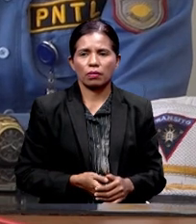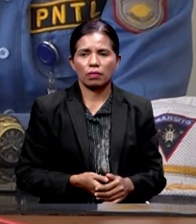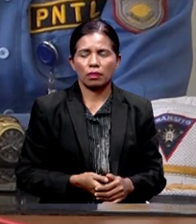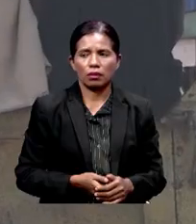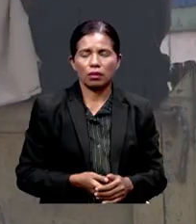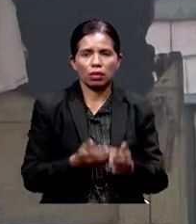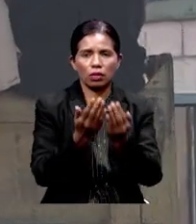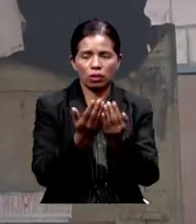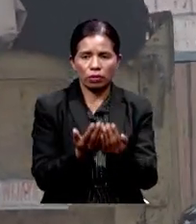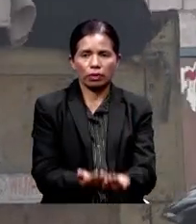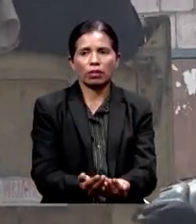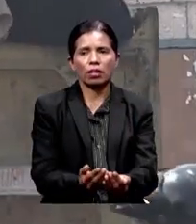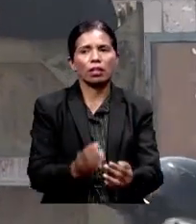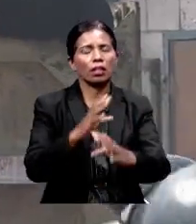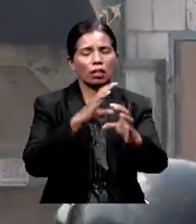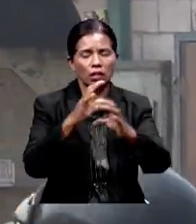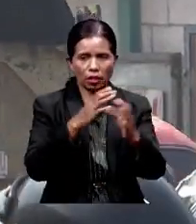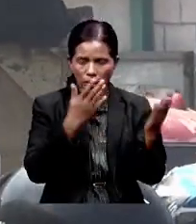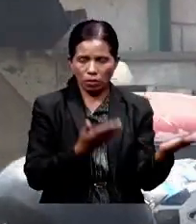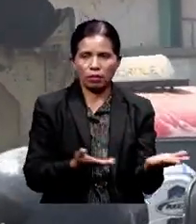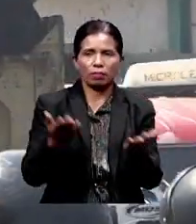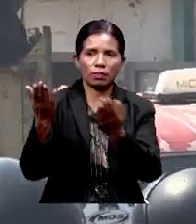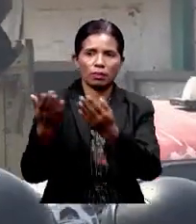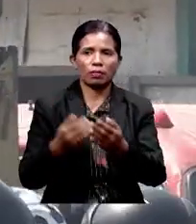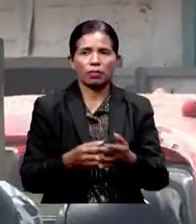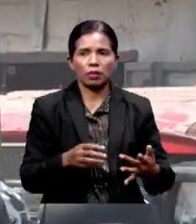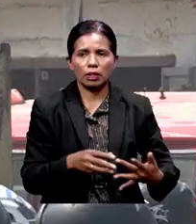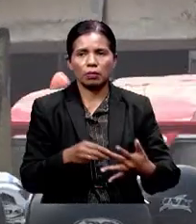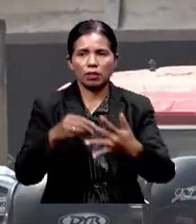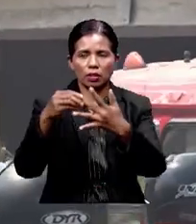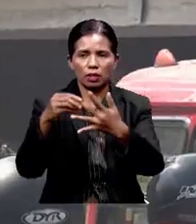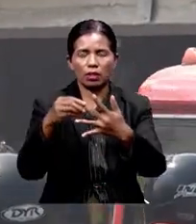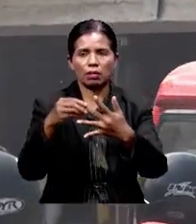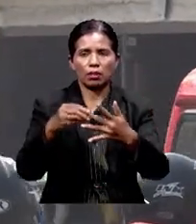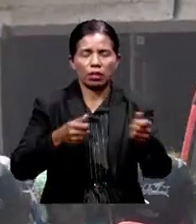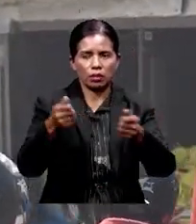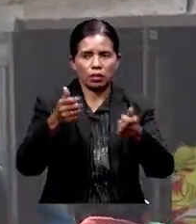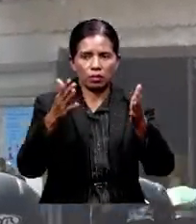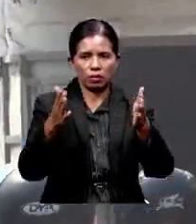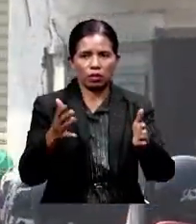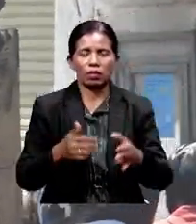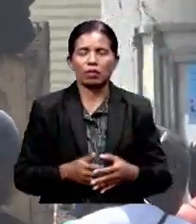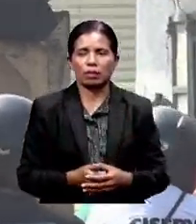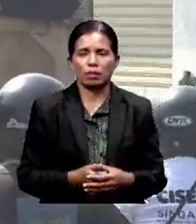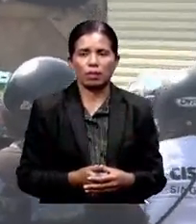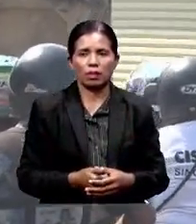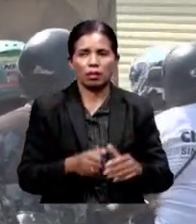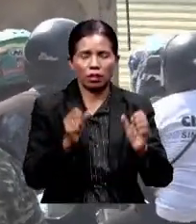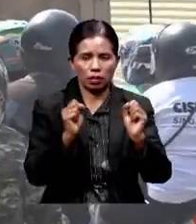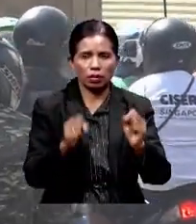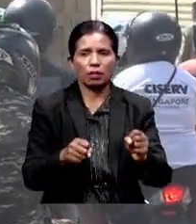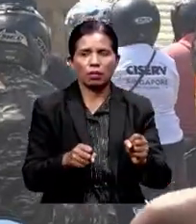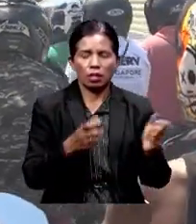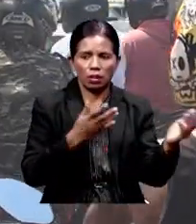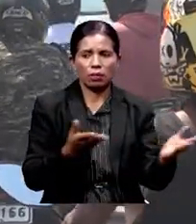peso ou careta, não vamos maca a tu loriba. E liliu, condutor e cira, motorista cira, a tu bele,